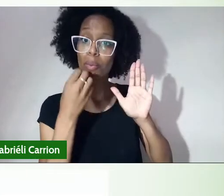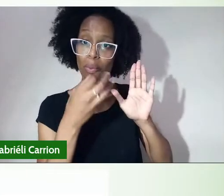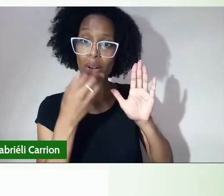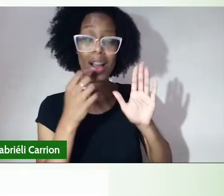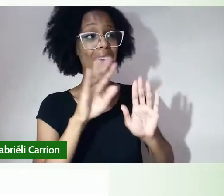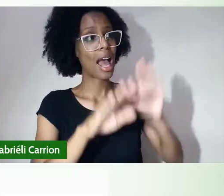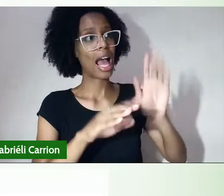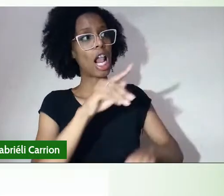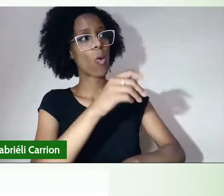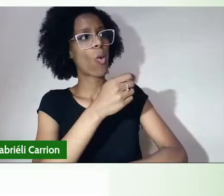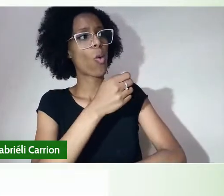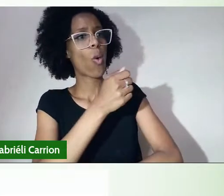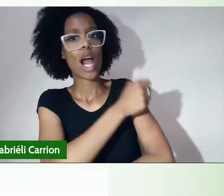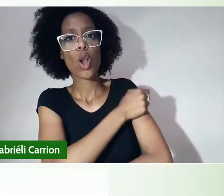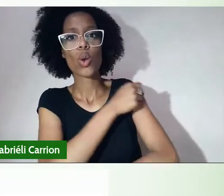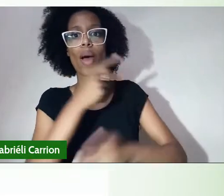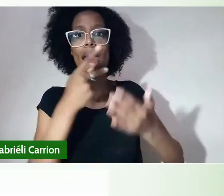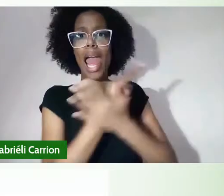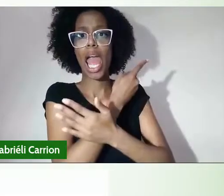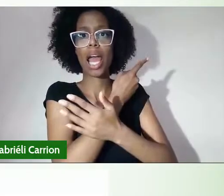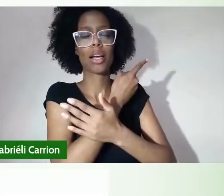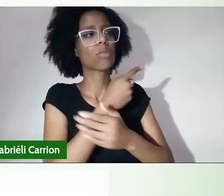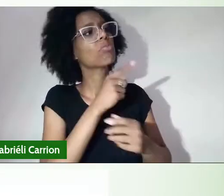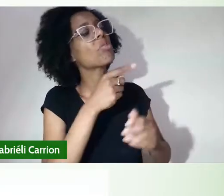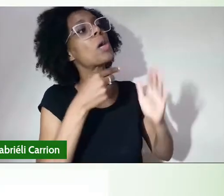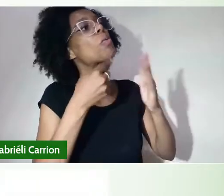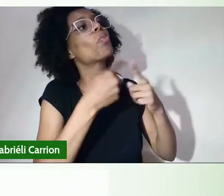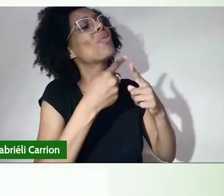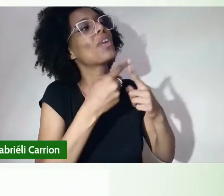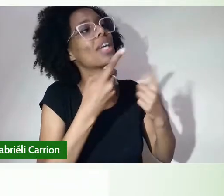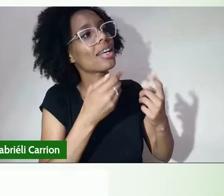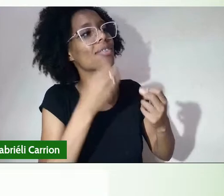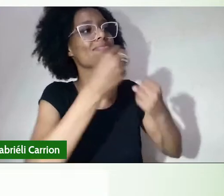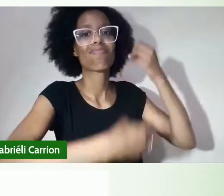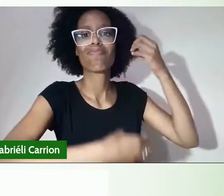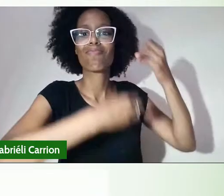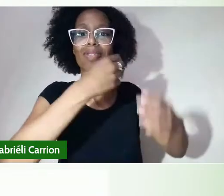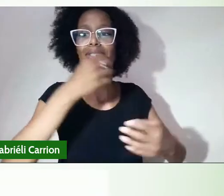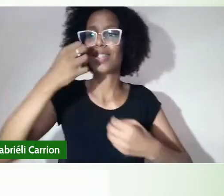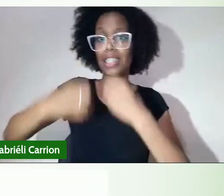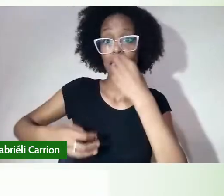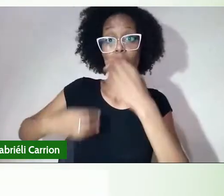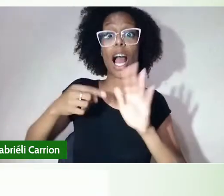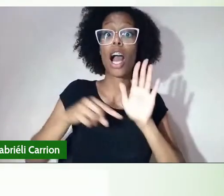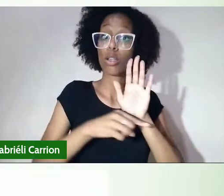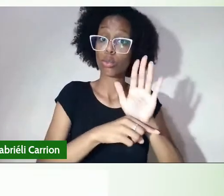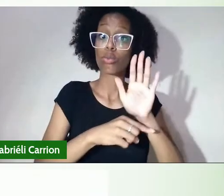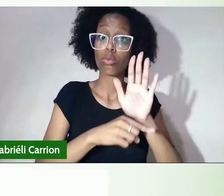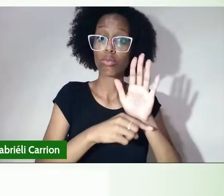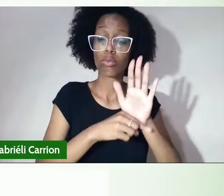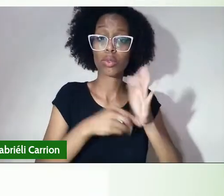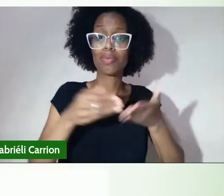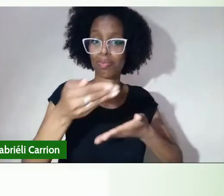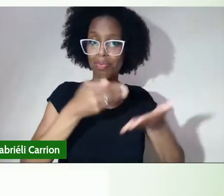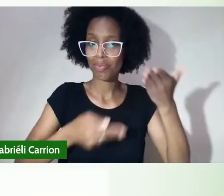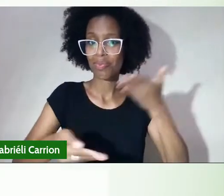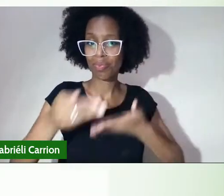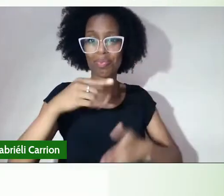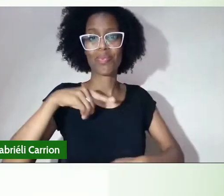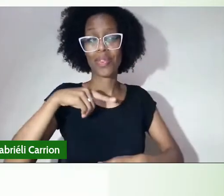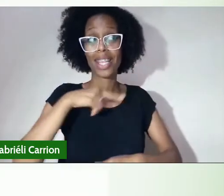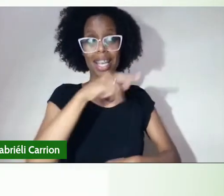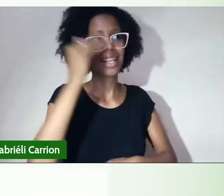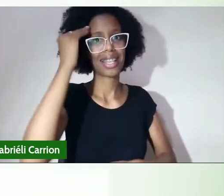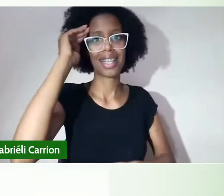chama de transposição didática, essa capacidade de fazer com que eles entendam o que a gente acha que seria pertinente eles estarem compreendendo